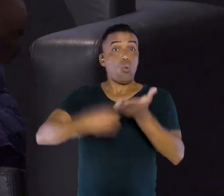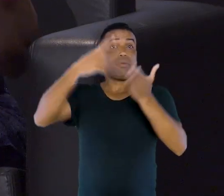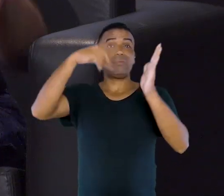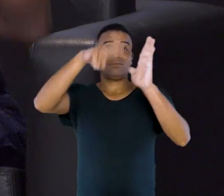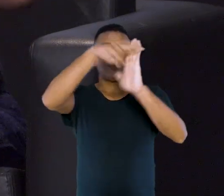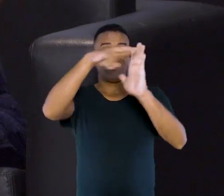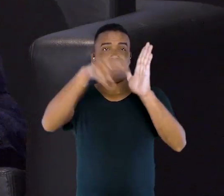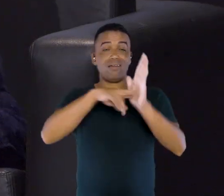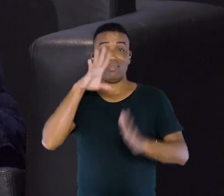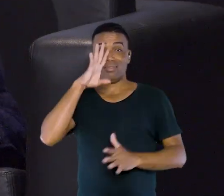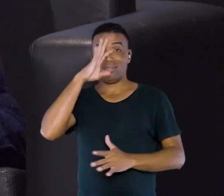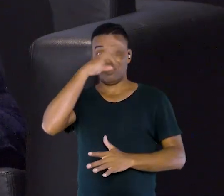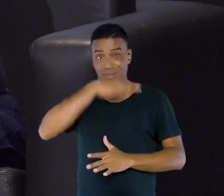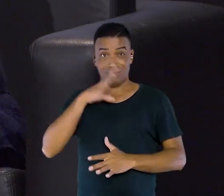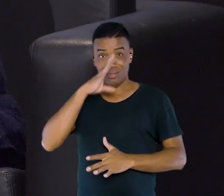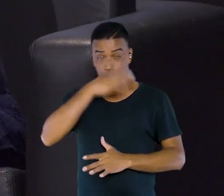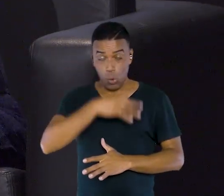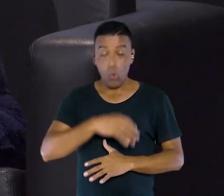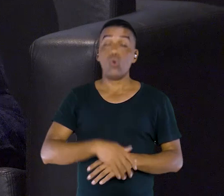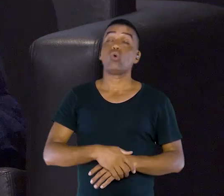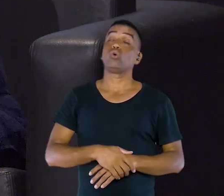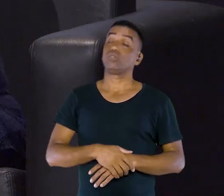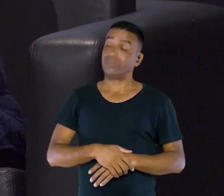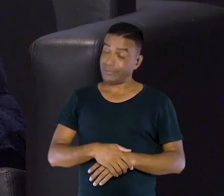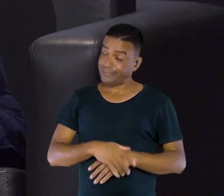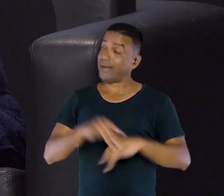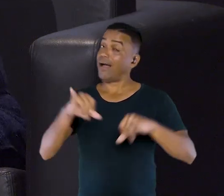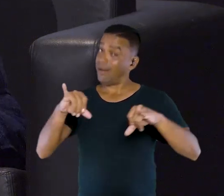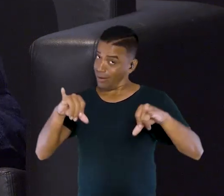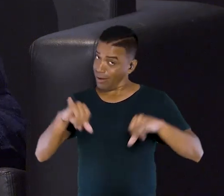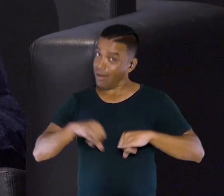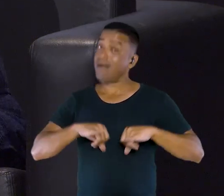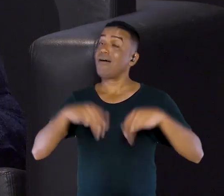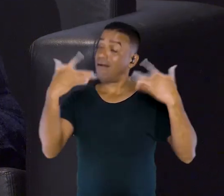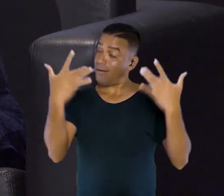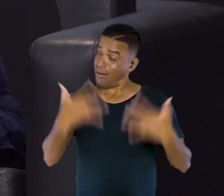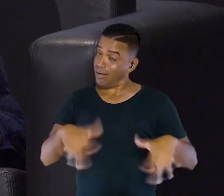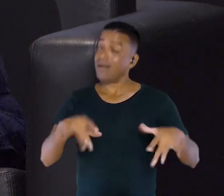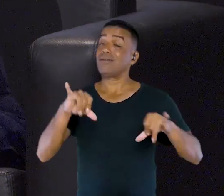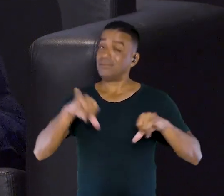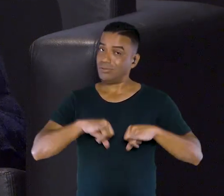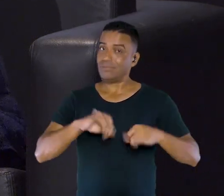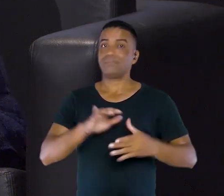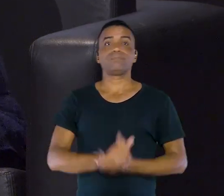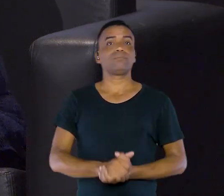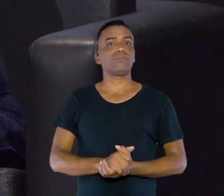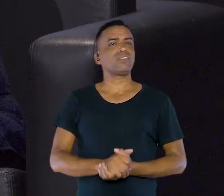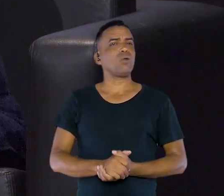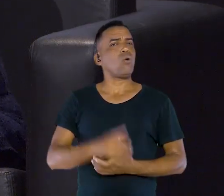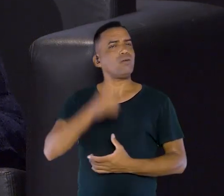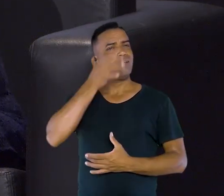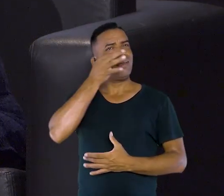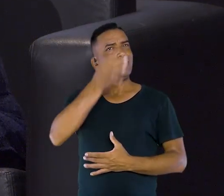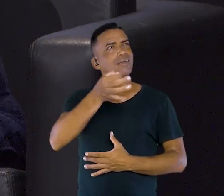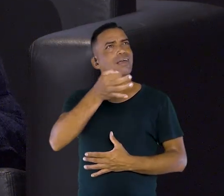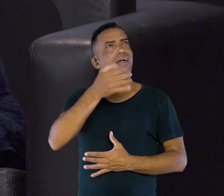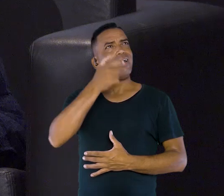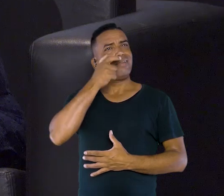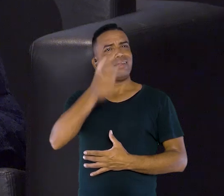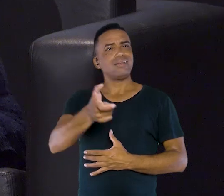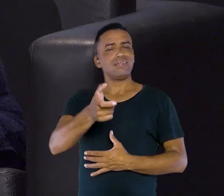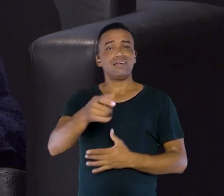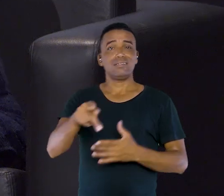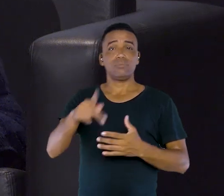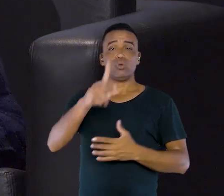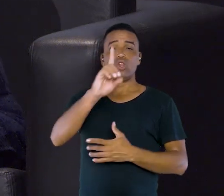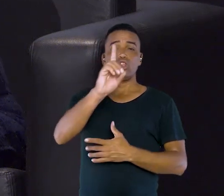é teimoso, vai e diz, sobra a consequência para você, né? E eu acho interessante também essa